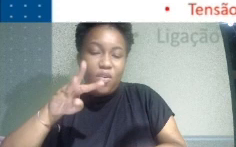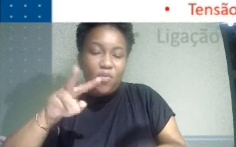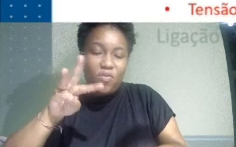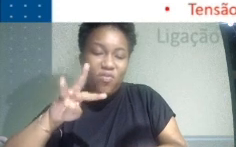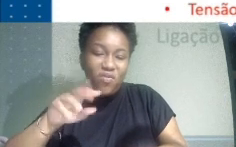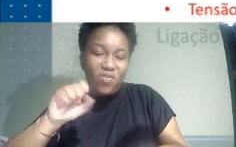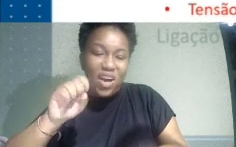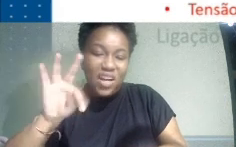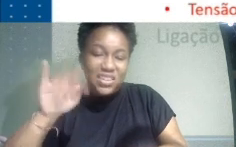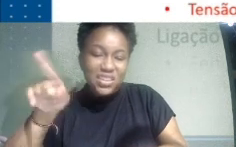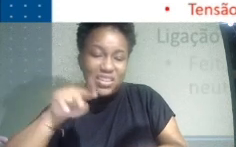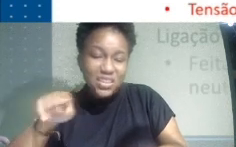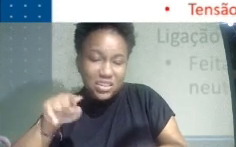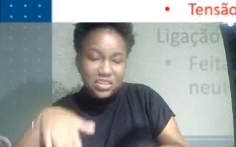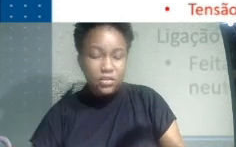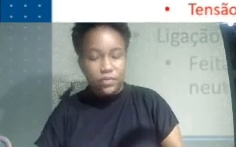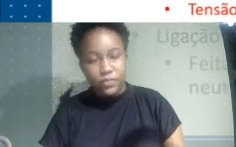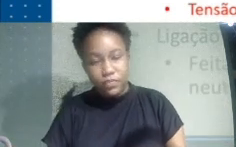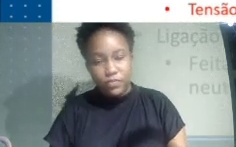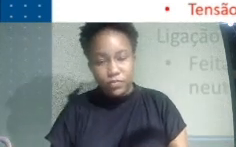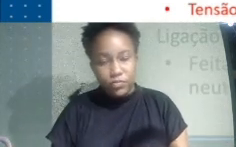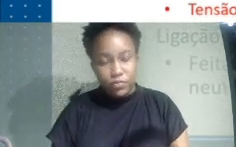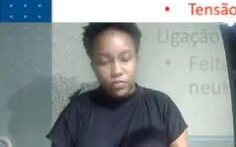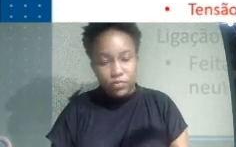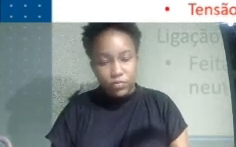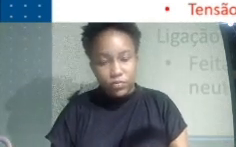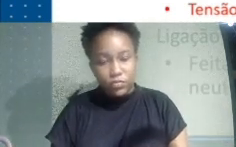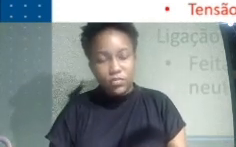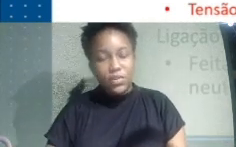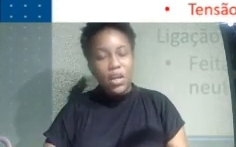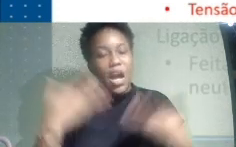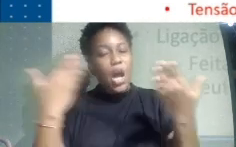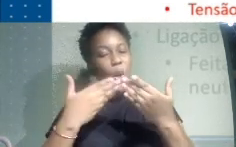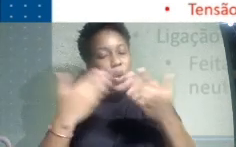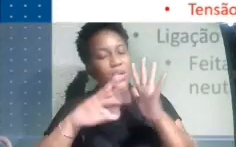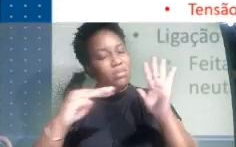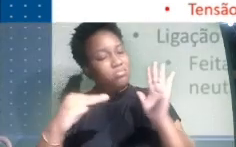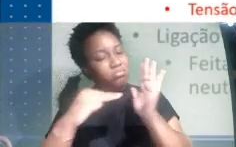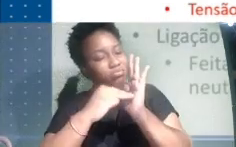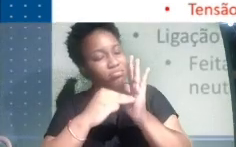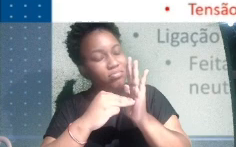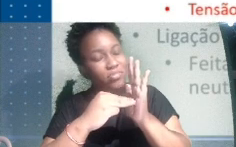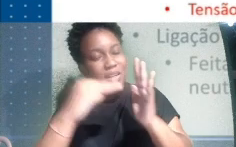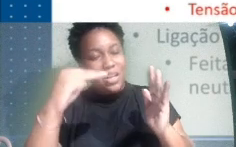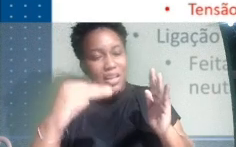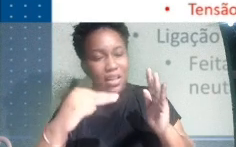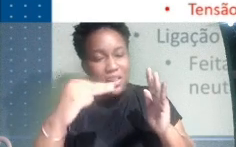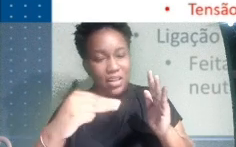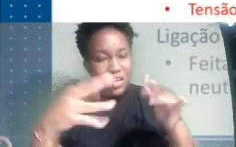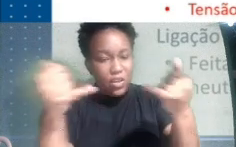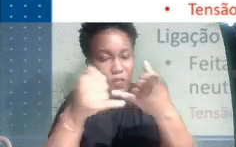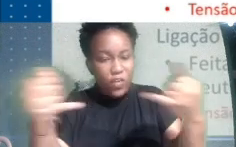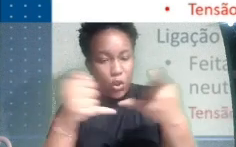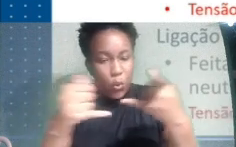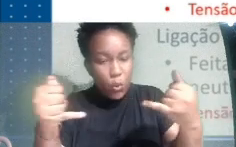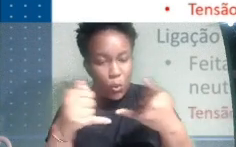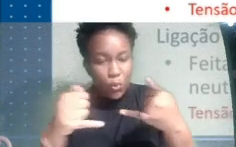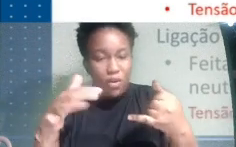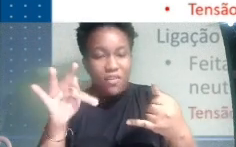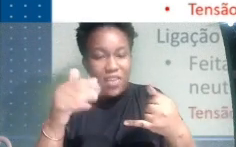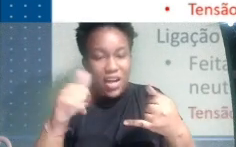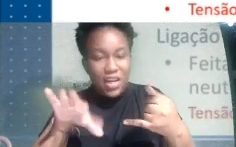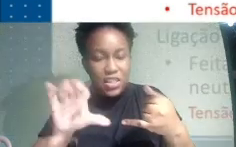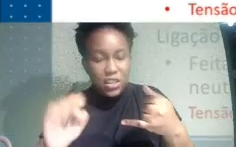ligação trifásica. Ela já é feita em 4 fios. 3 fios fases e um neutro. E a